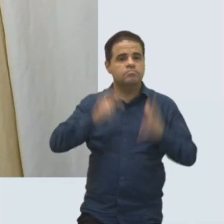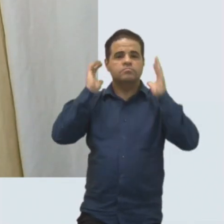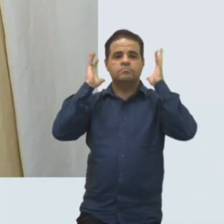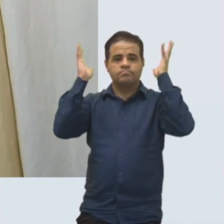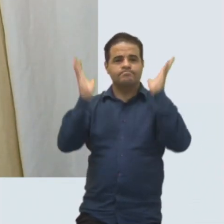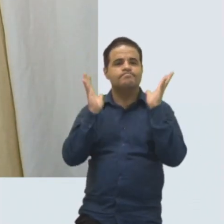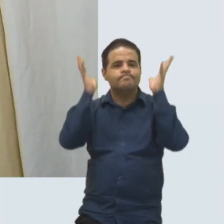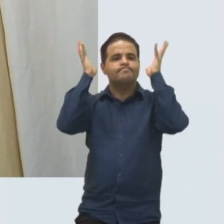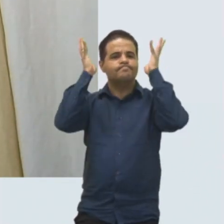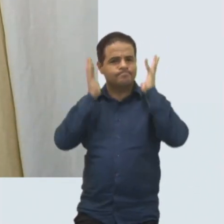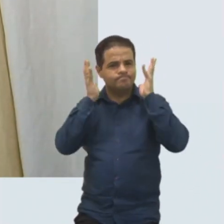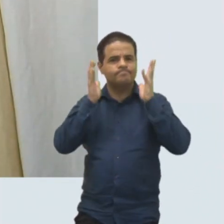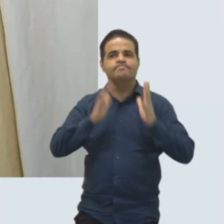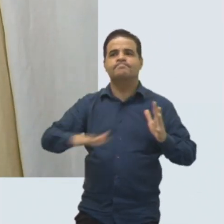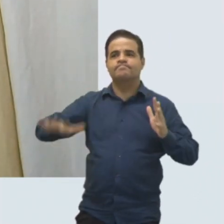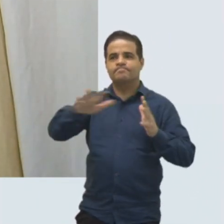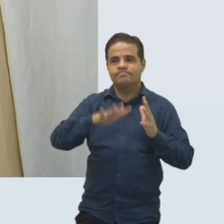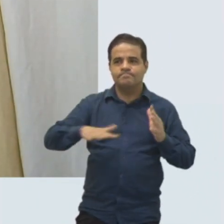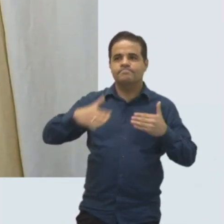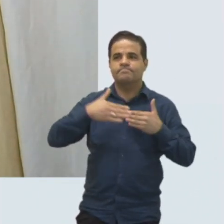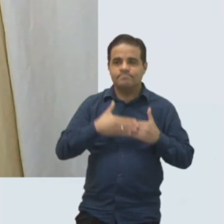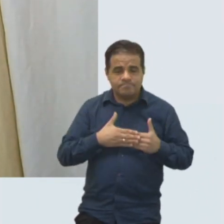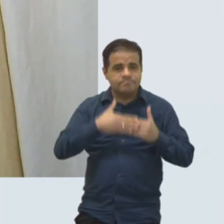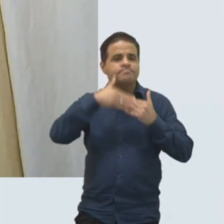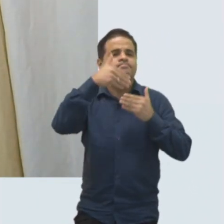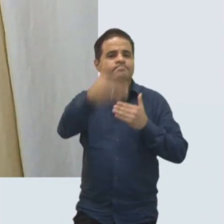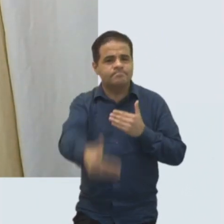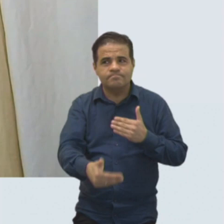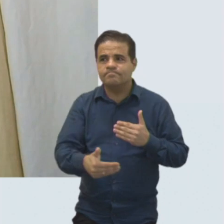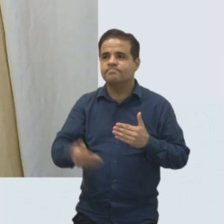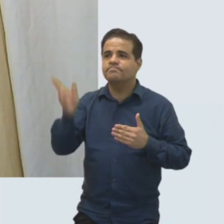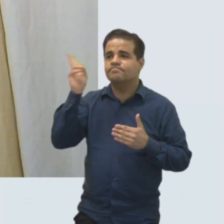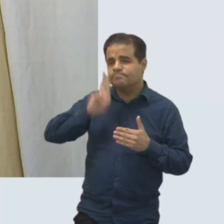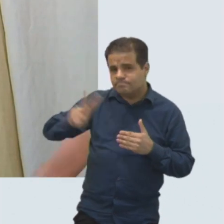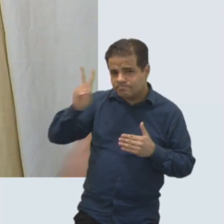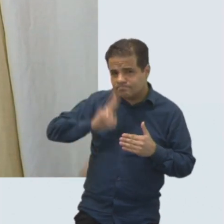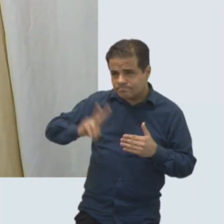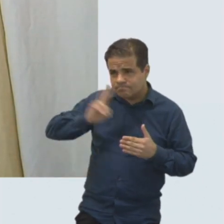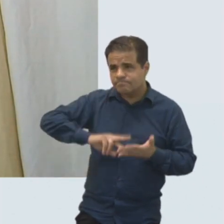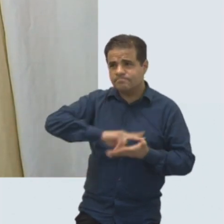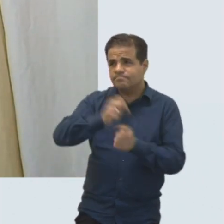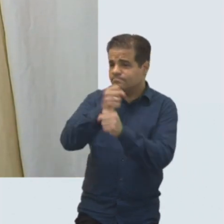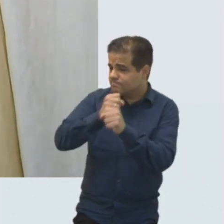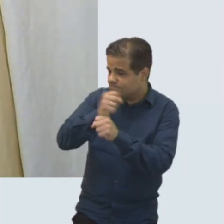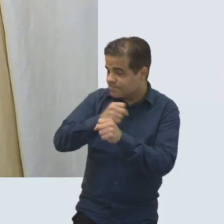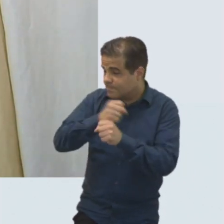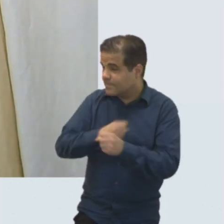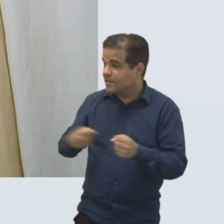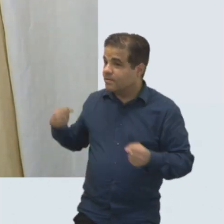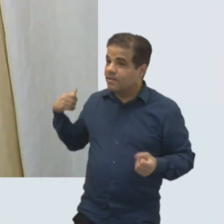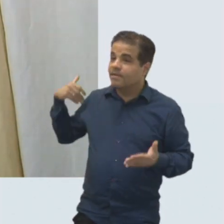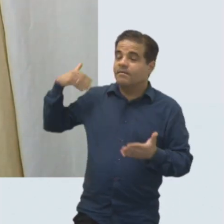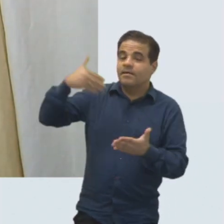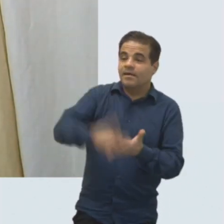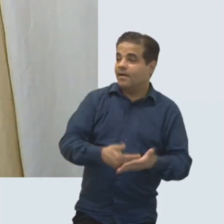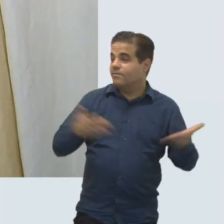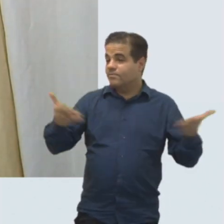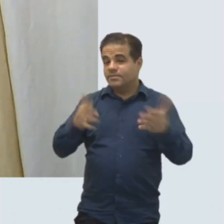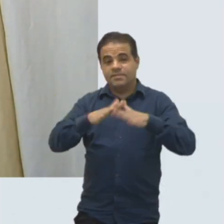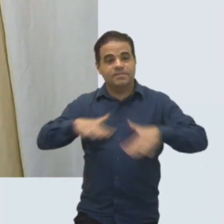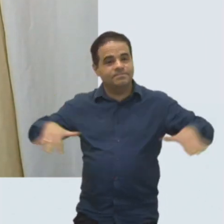né, ele de certa forma ele tem aí uma historicidade de centenas de anos, ele passa pela cultura hindu, passa pela